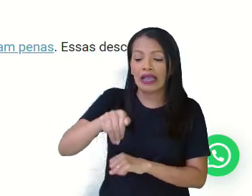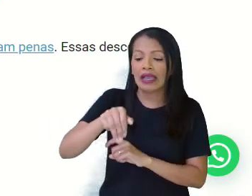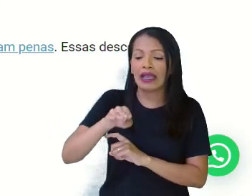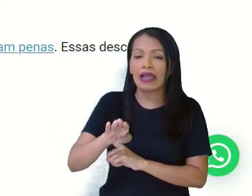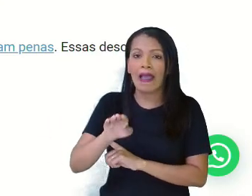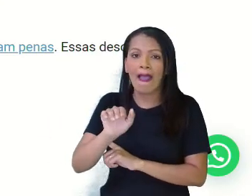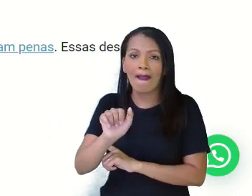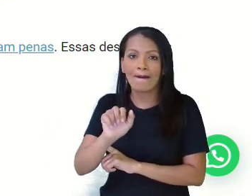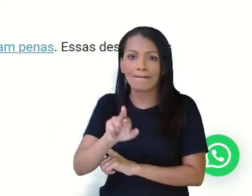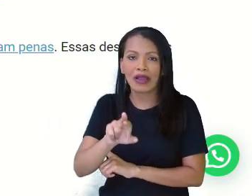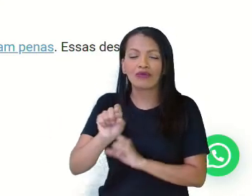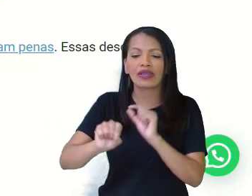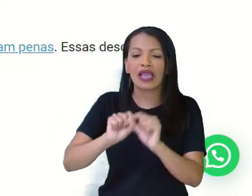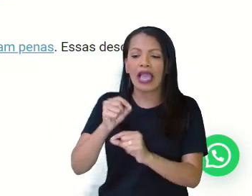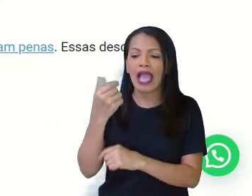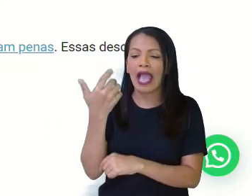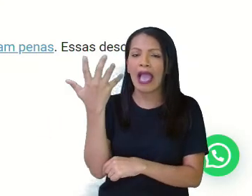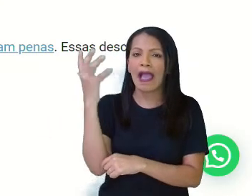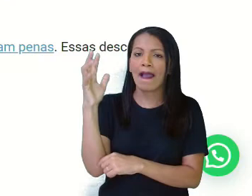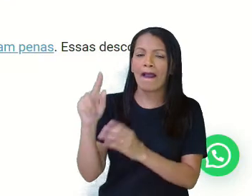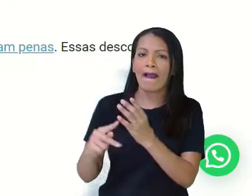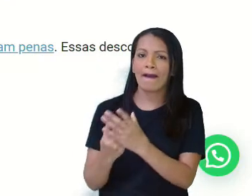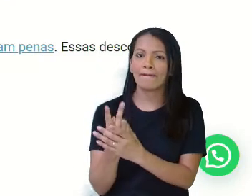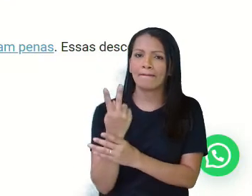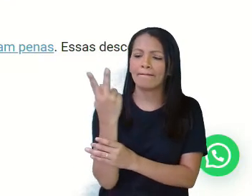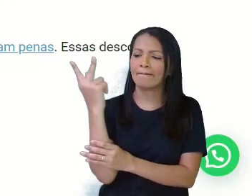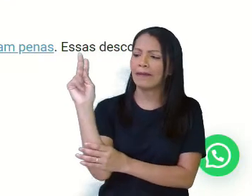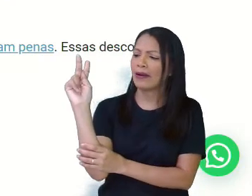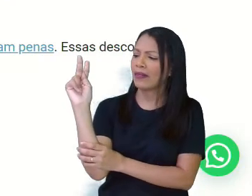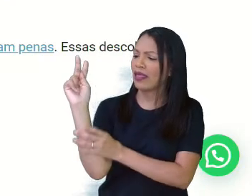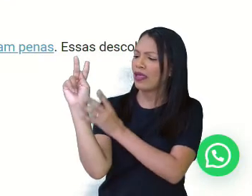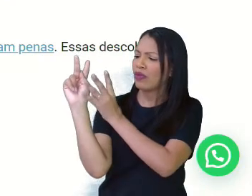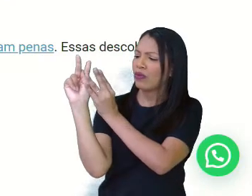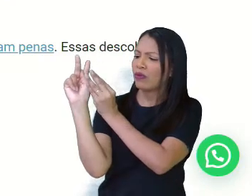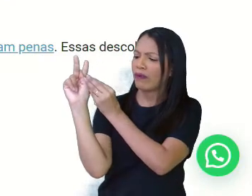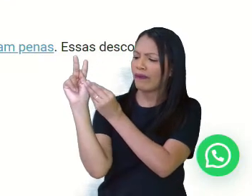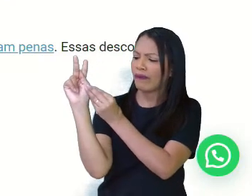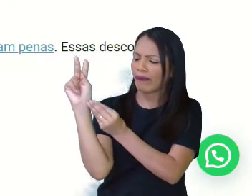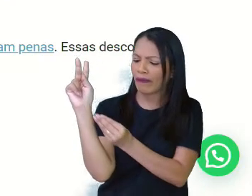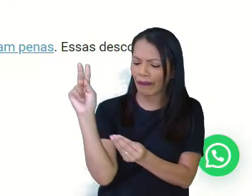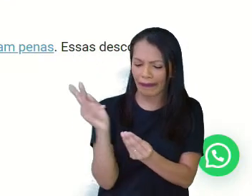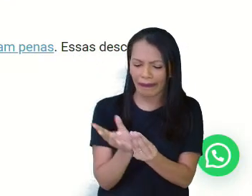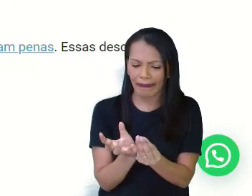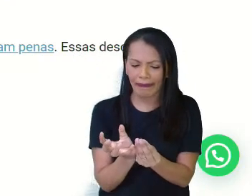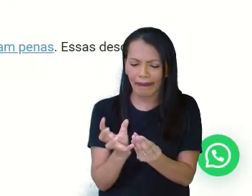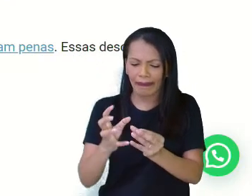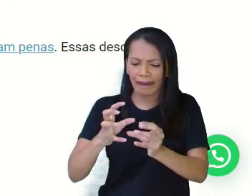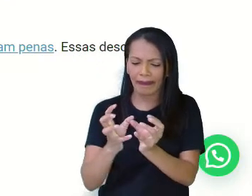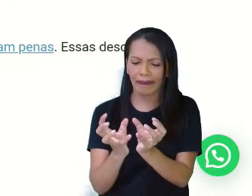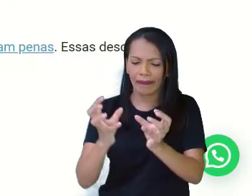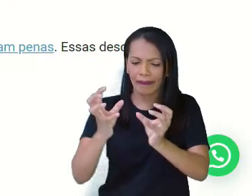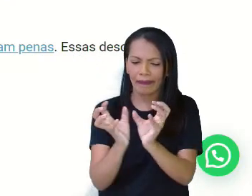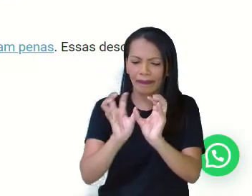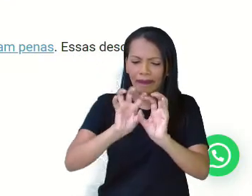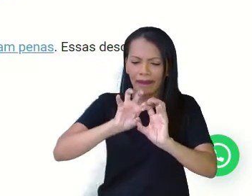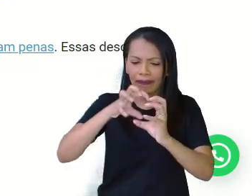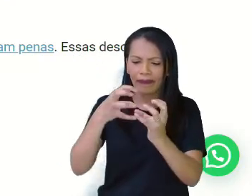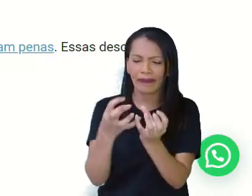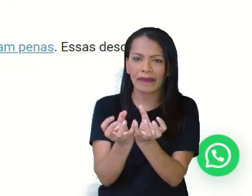tá? Essa foto foi tirada por uma fotógrafa chamada Lida Xing. E foi em outubro